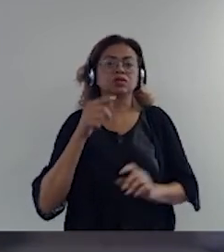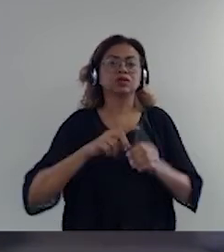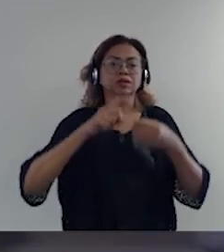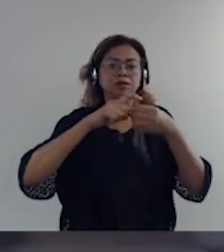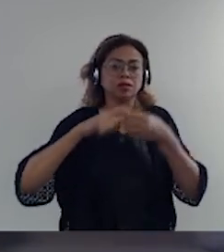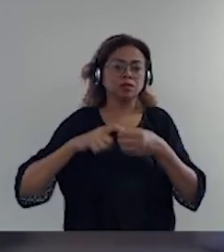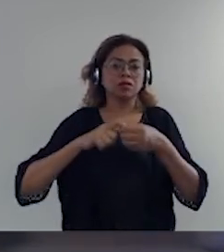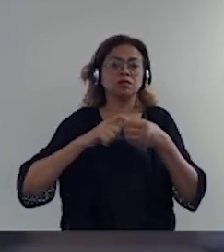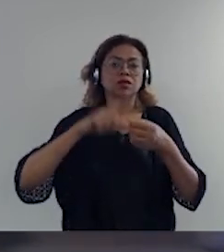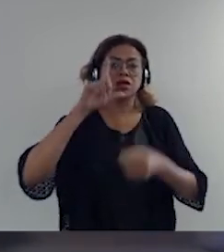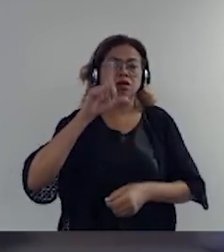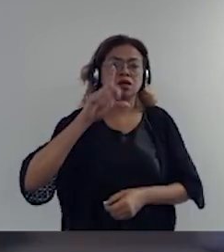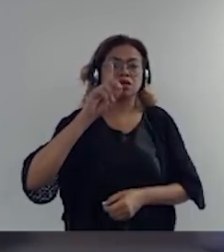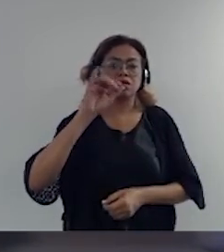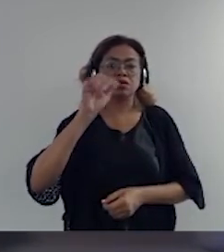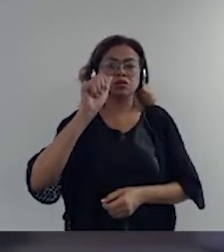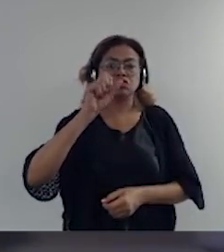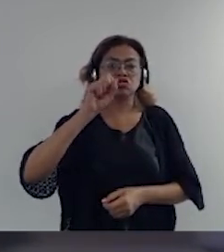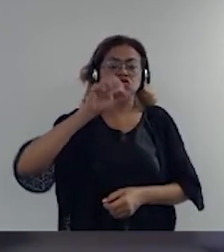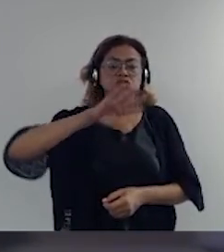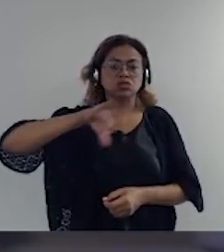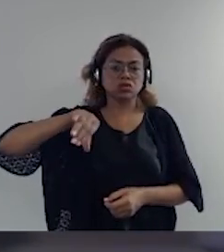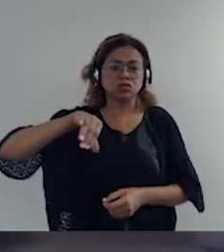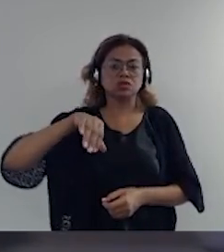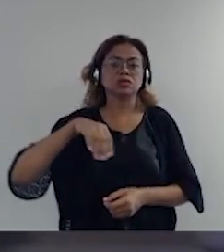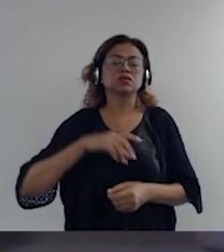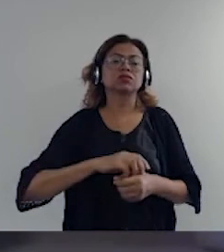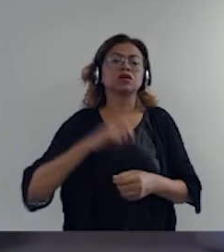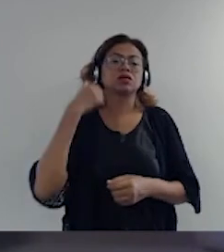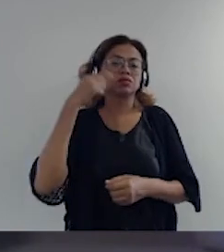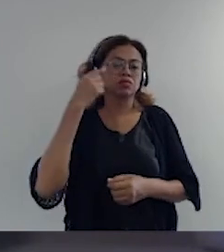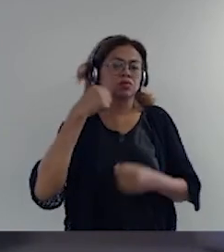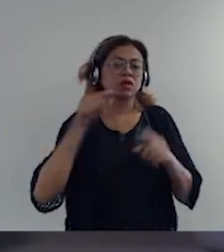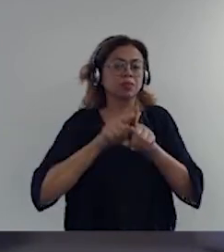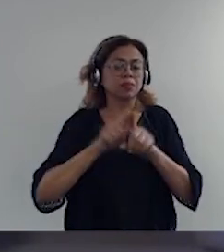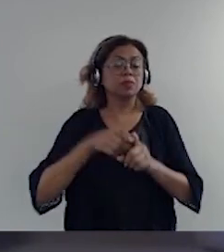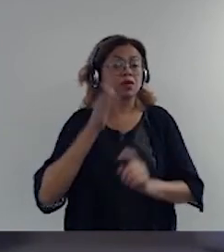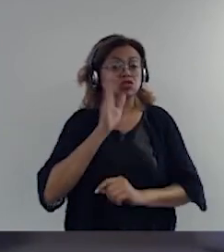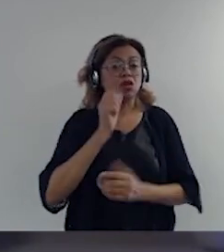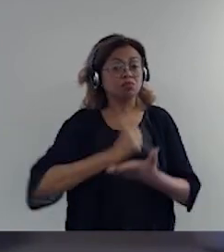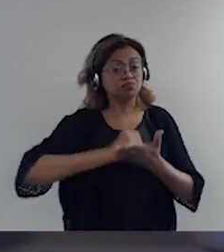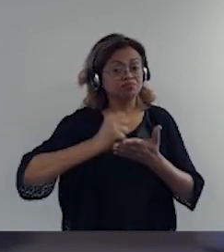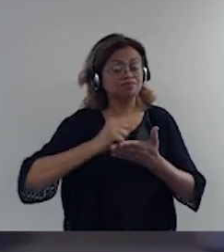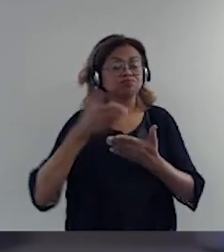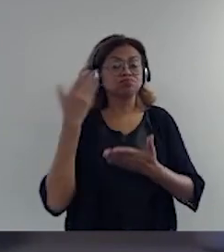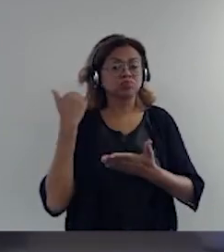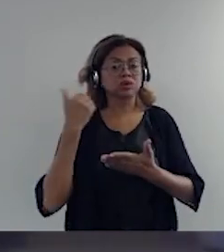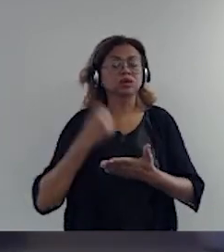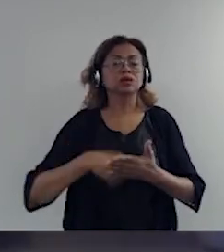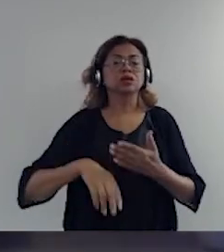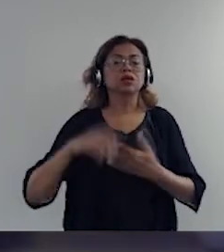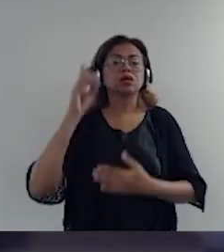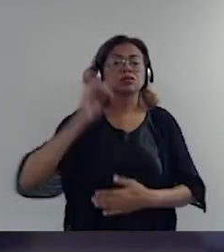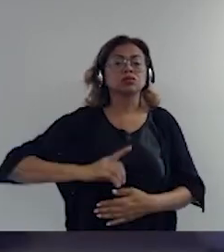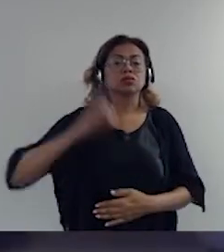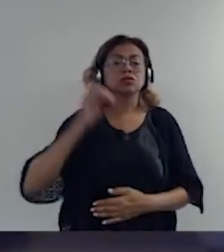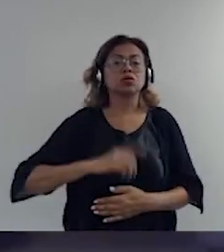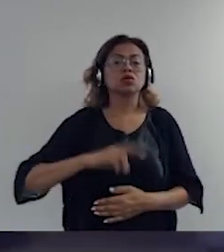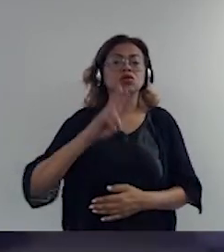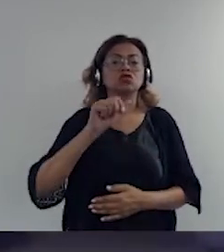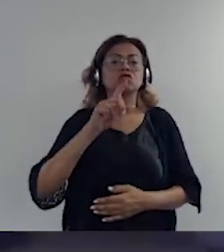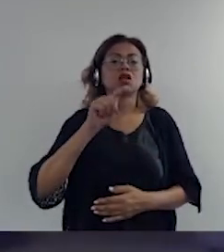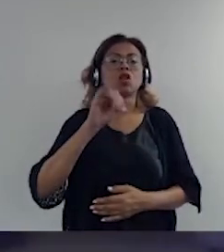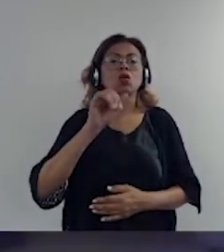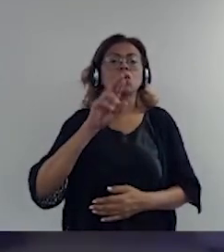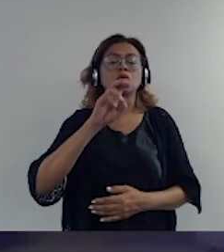L. Dias Advogados desde 2016, foi diretora da Comissão de Valores Mobiliários de 2019 a